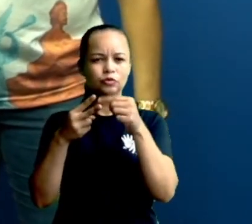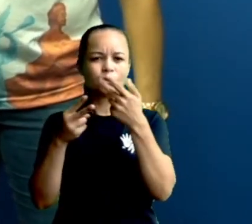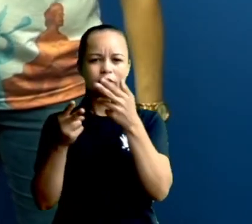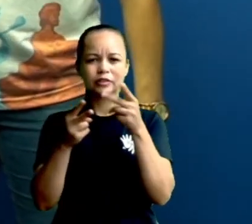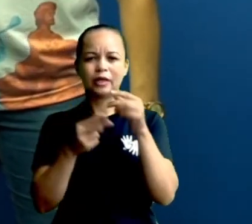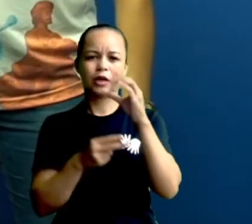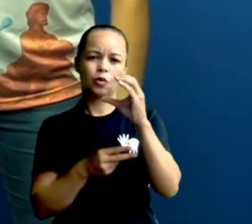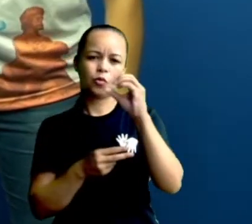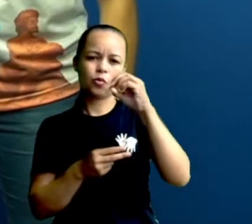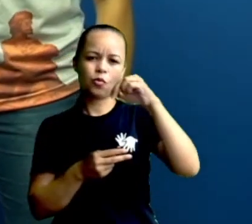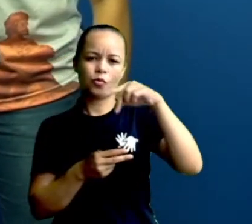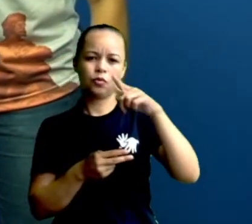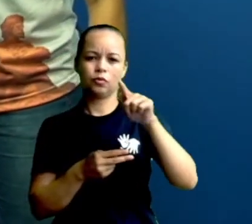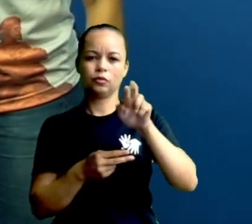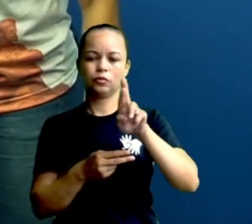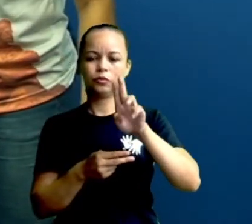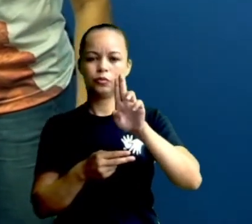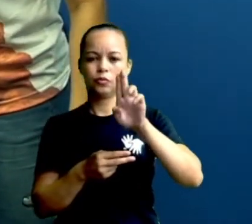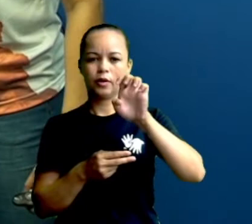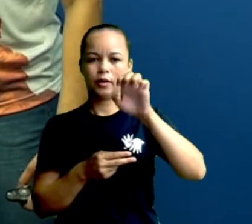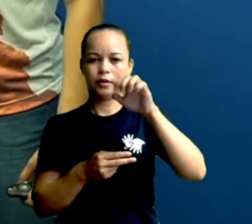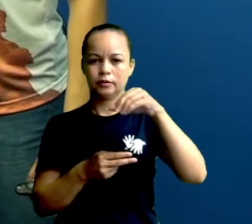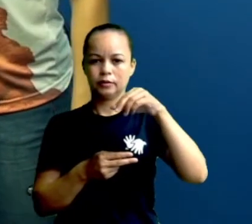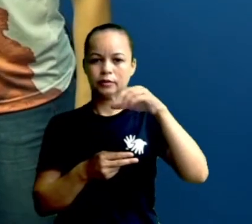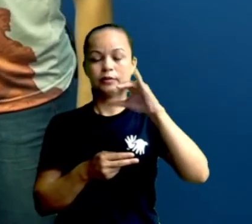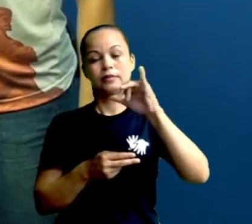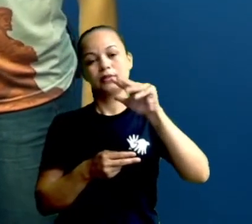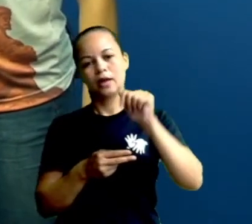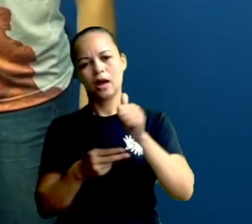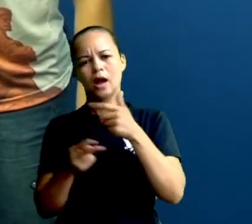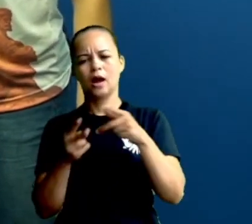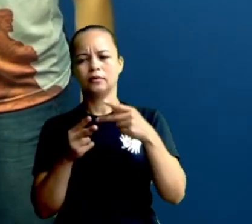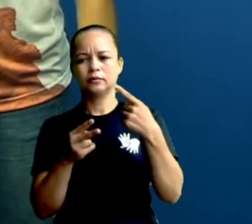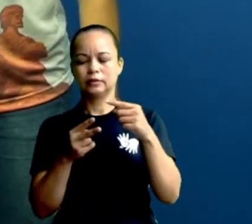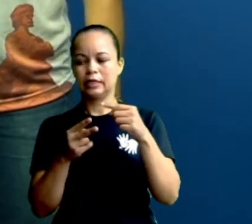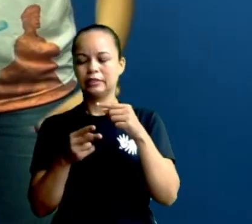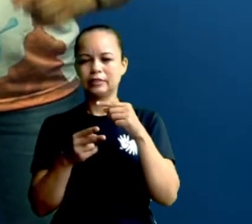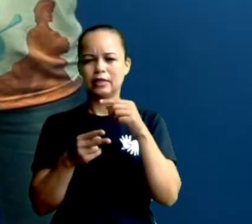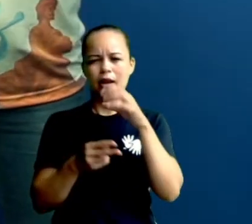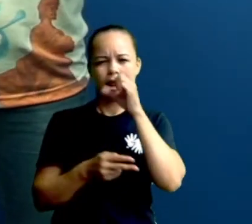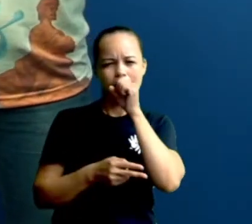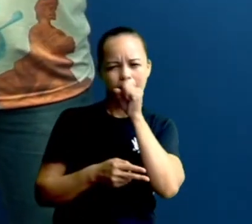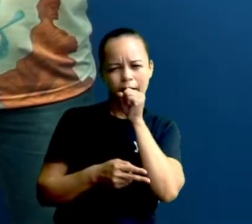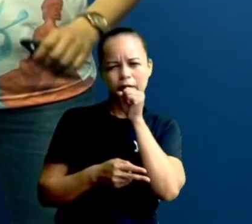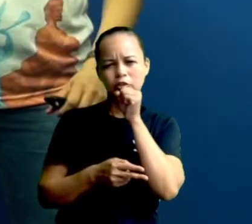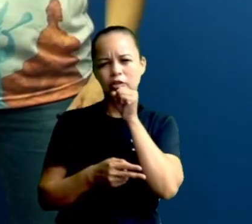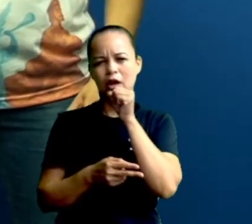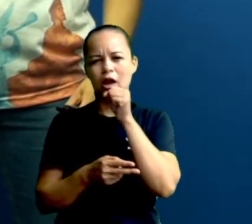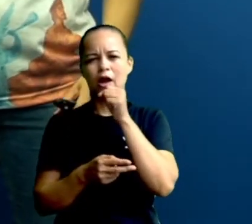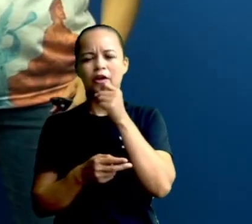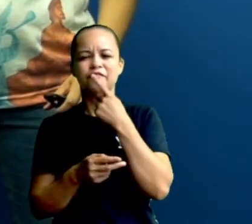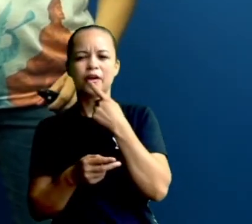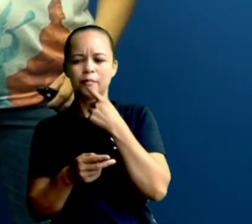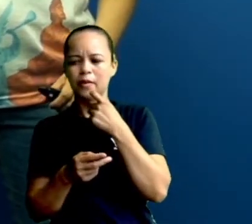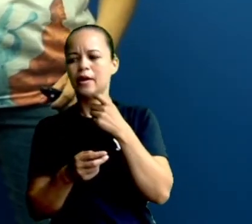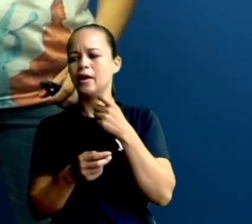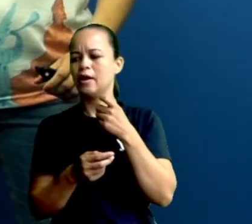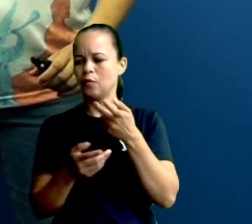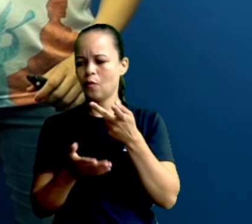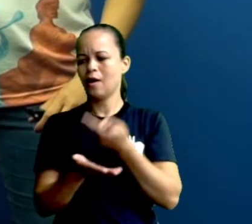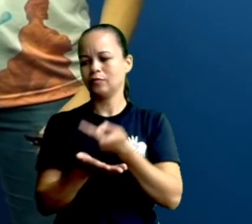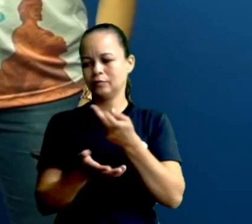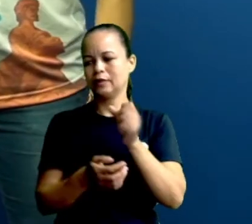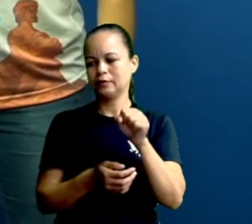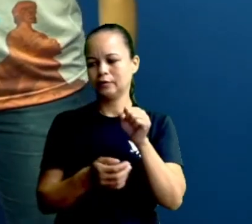congruência. Mas se eu analisar, professora, esse laranja com vermelho, aí já ocorre,